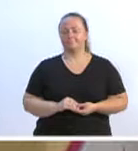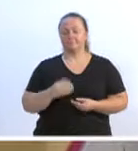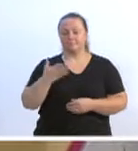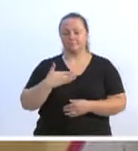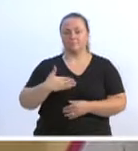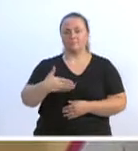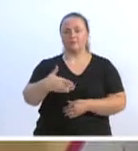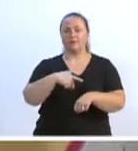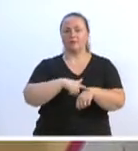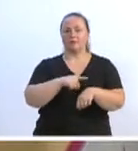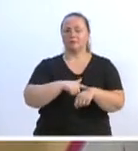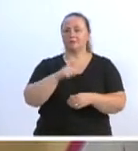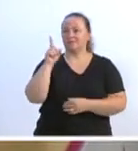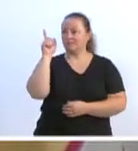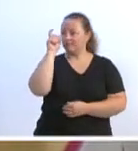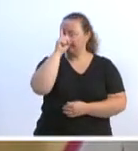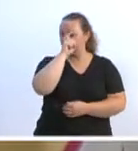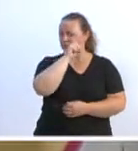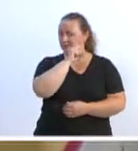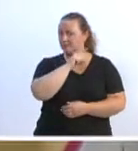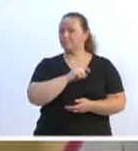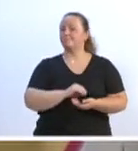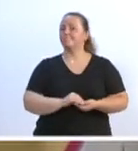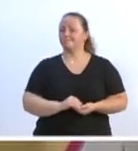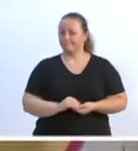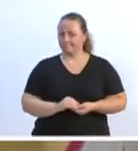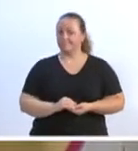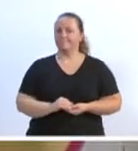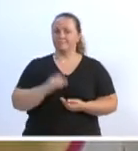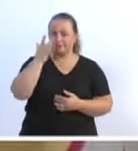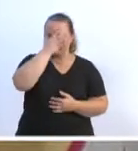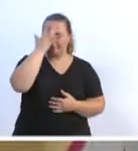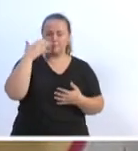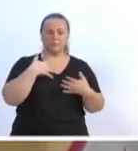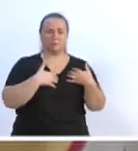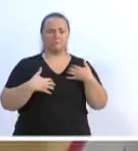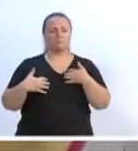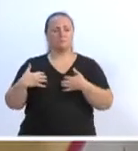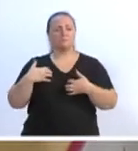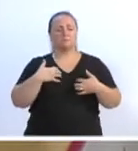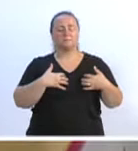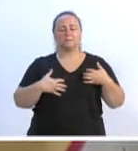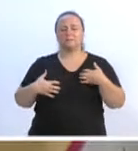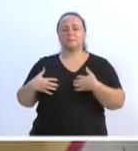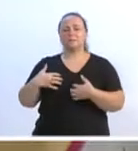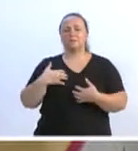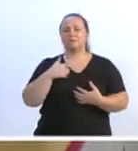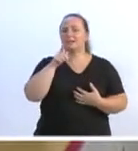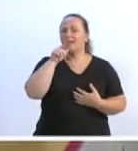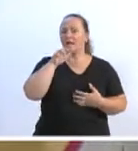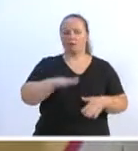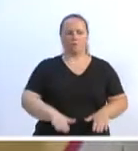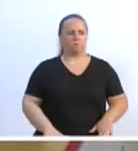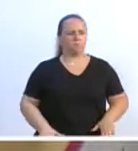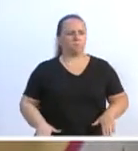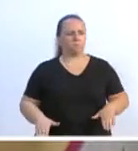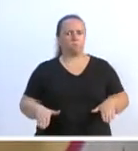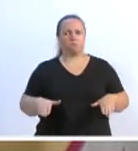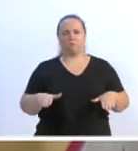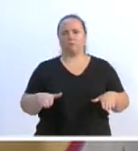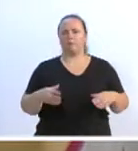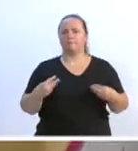onde as pessoas angustiadas com a cheia do nosso rio itajaí-açu sul